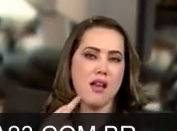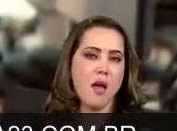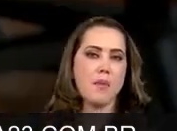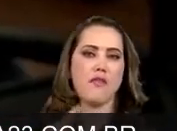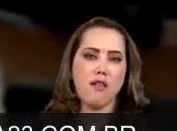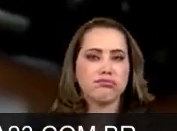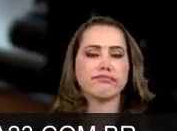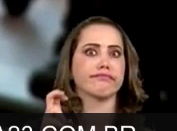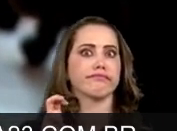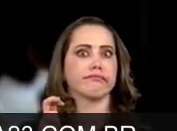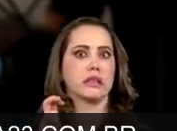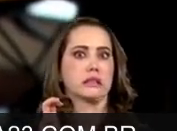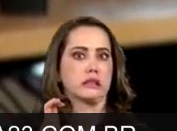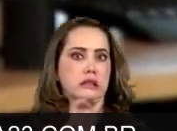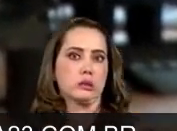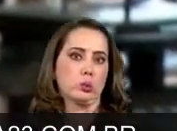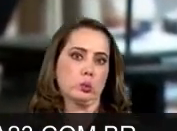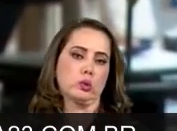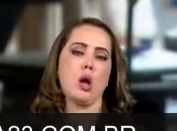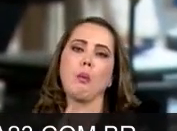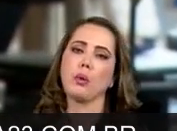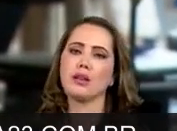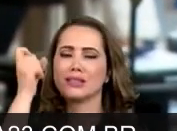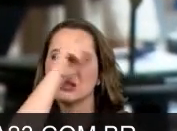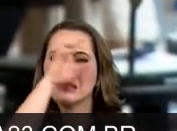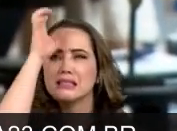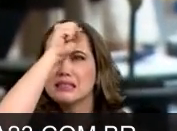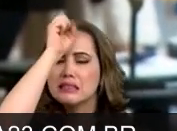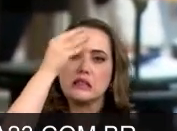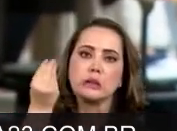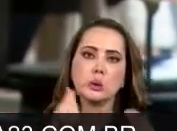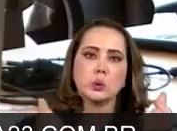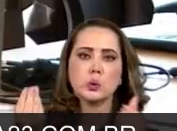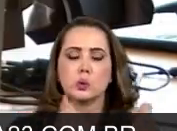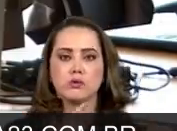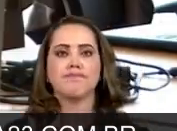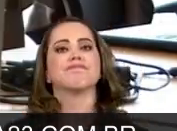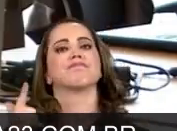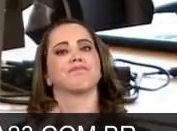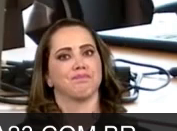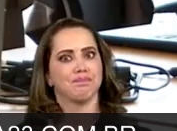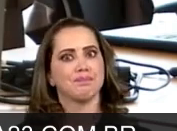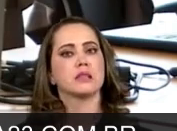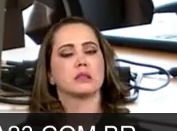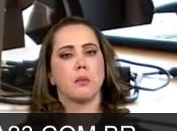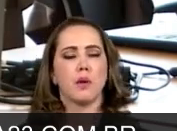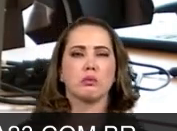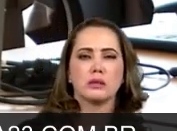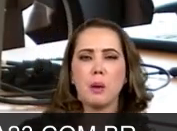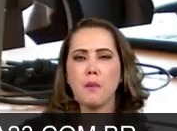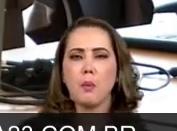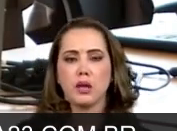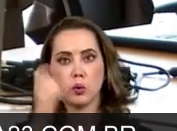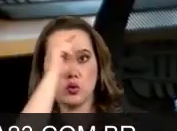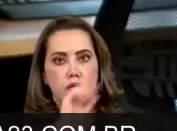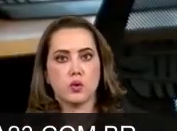a quinta série, por causa da dificuldade no aprendizado. O transtorno também rendeu situações difíceis com os